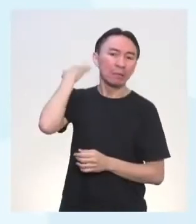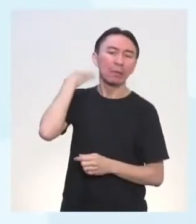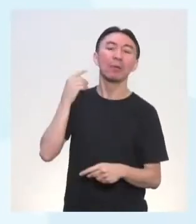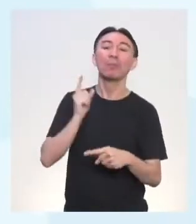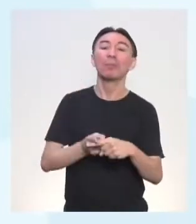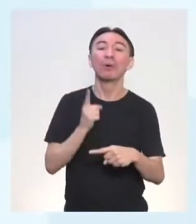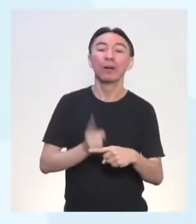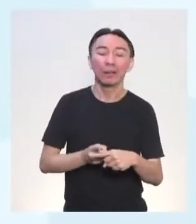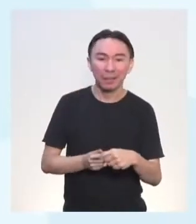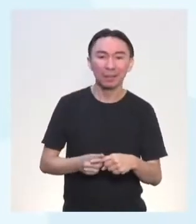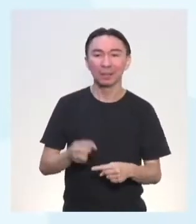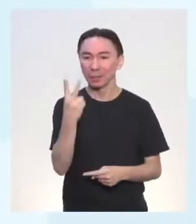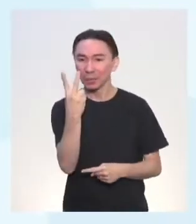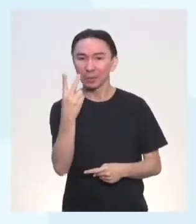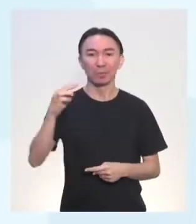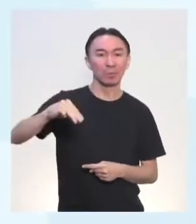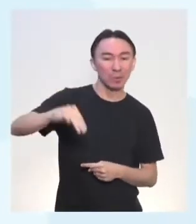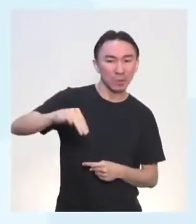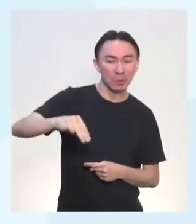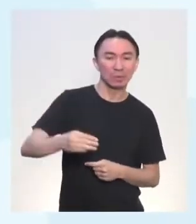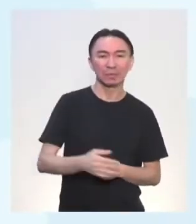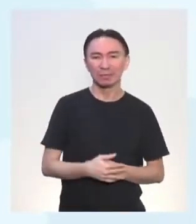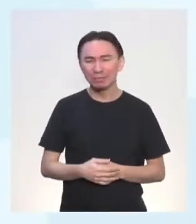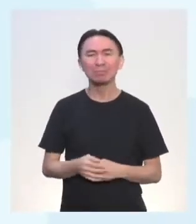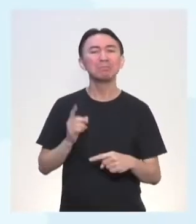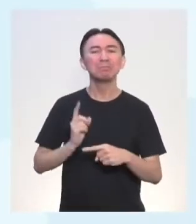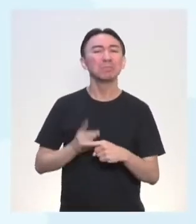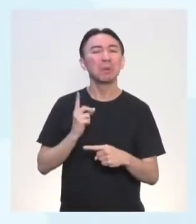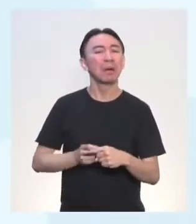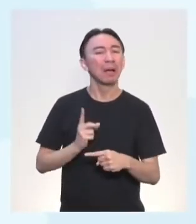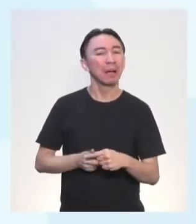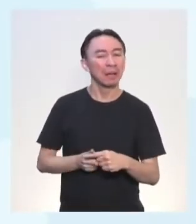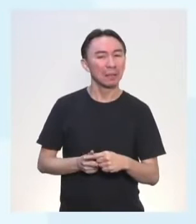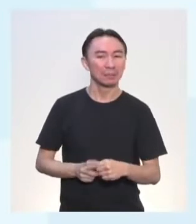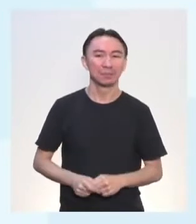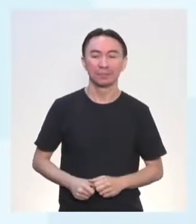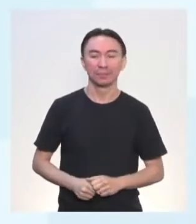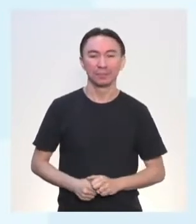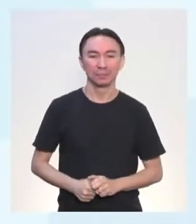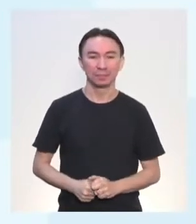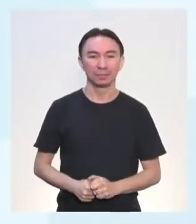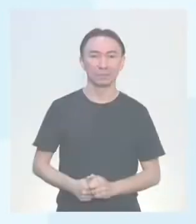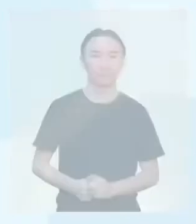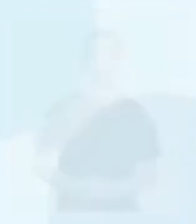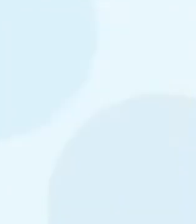lá, 2 minutinhos para vocês. Por que as memórias são dos pretéritos?